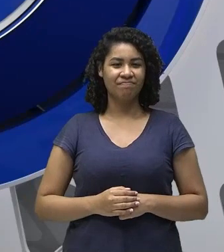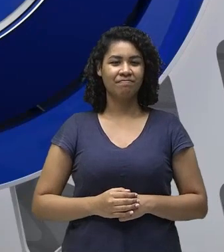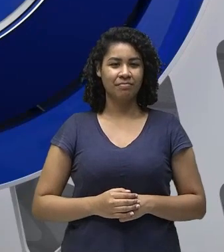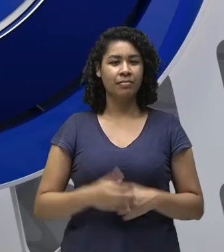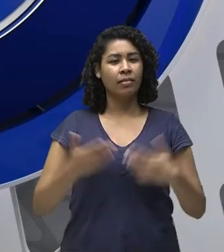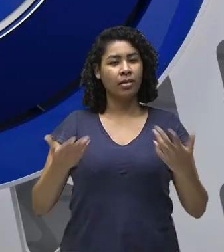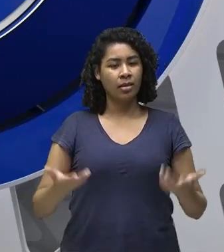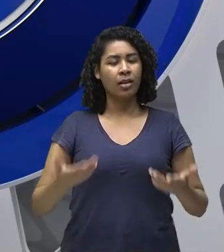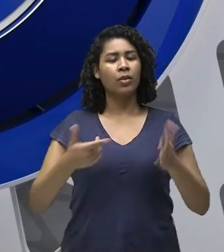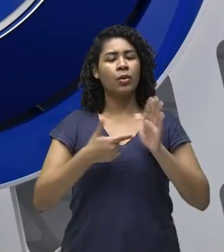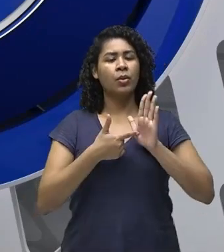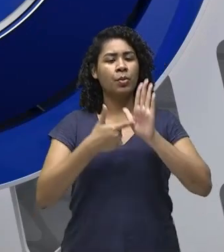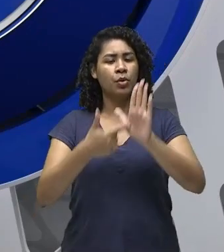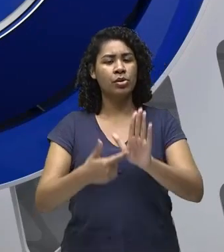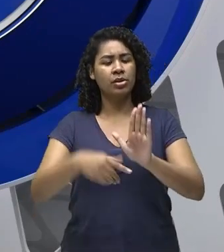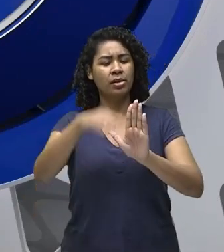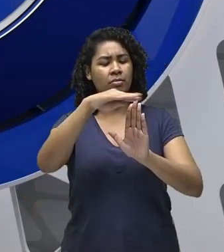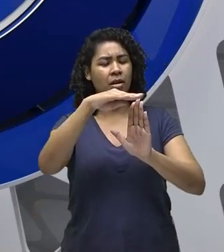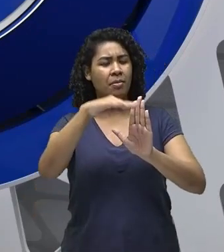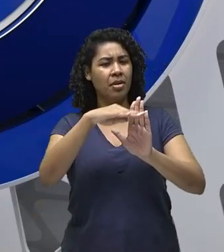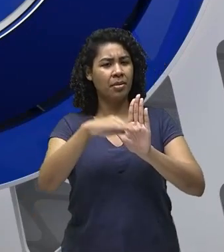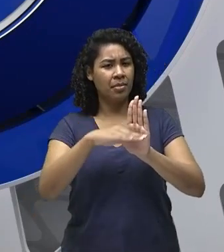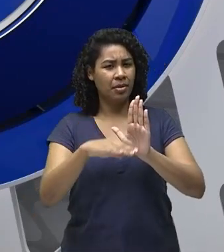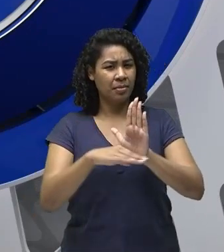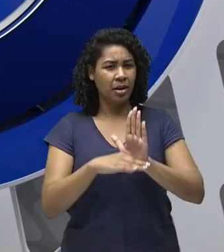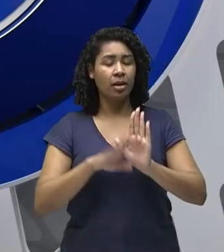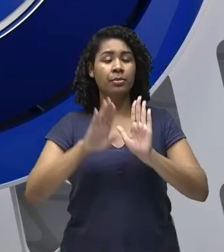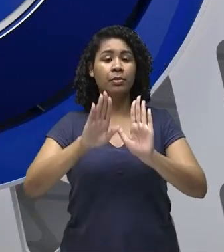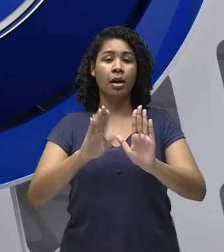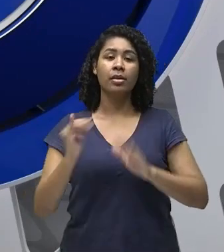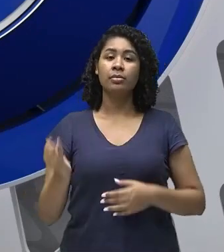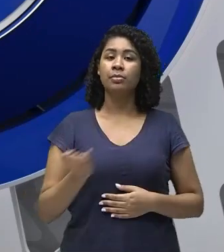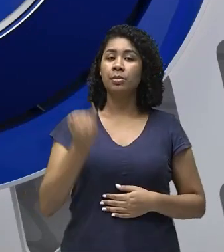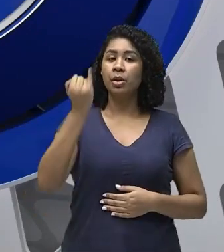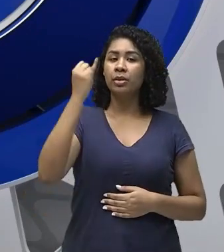um deles, né? E é importante apenas